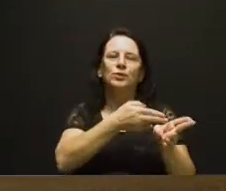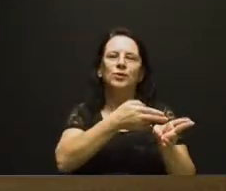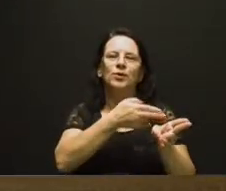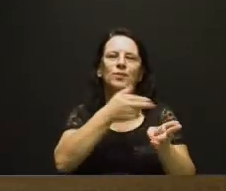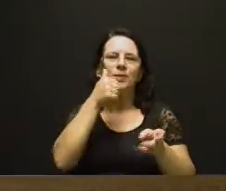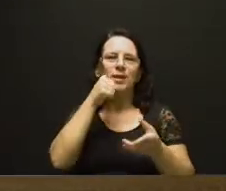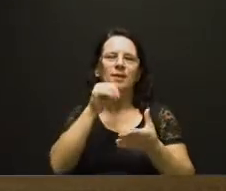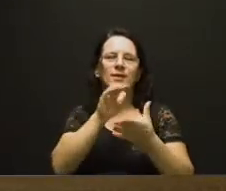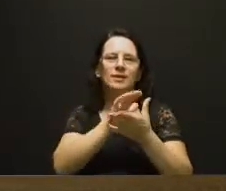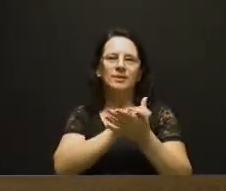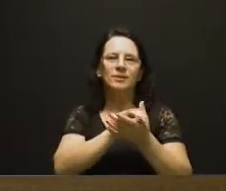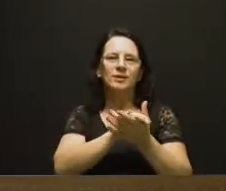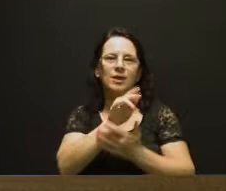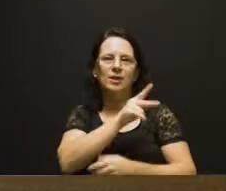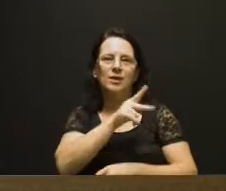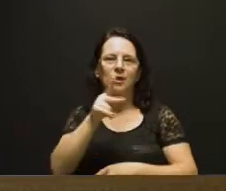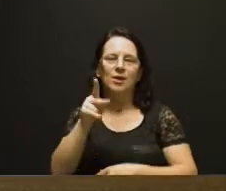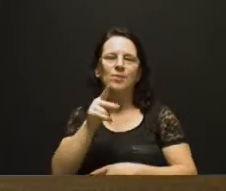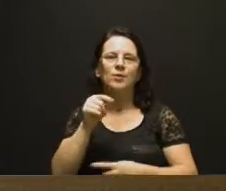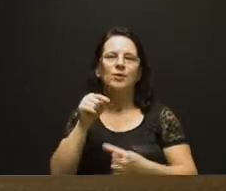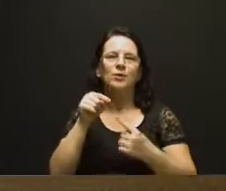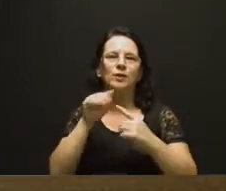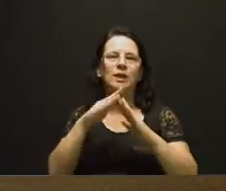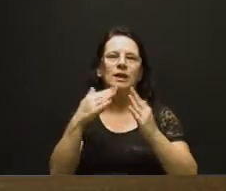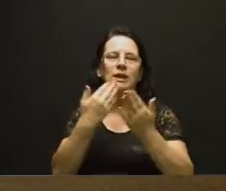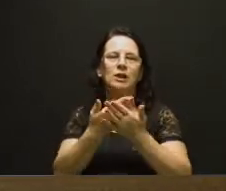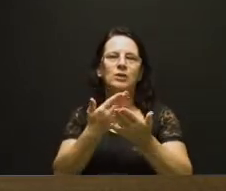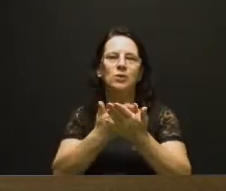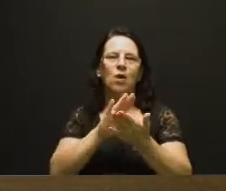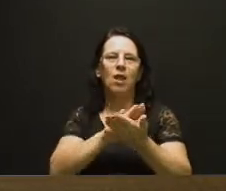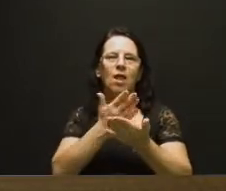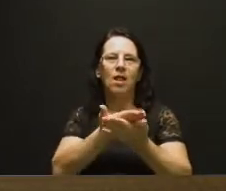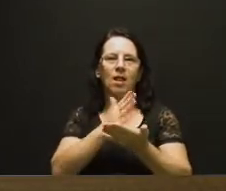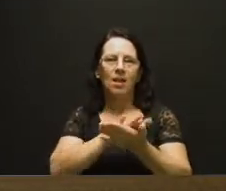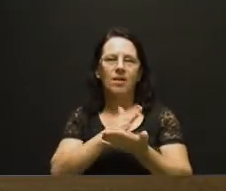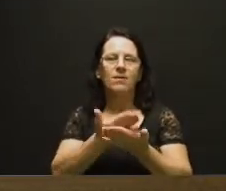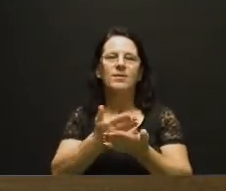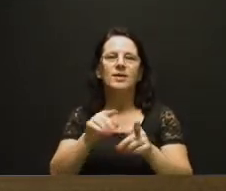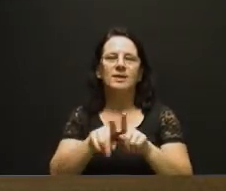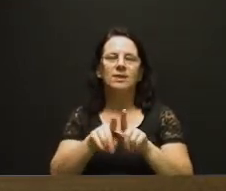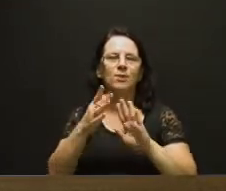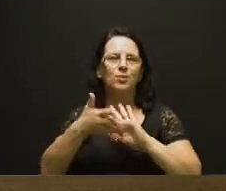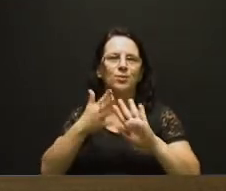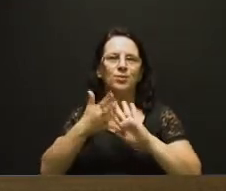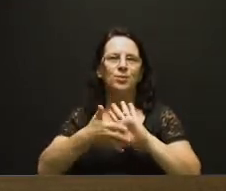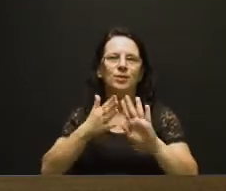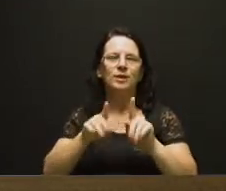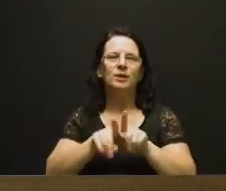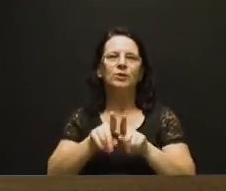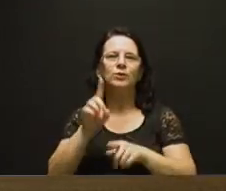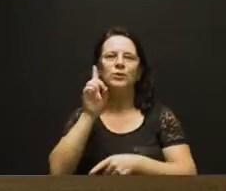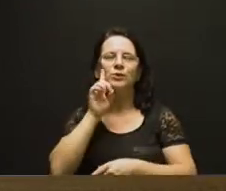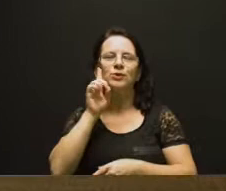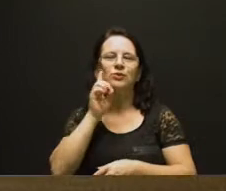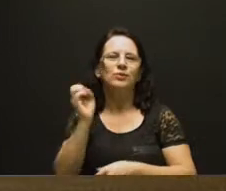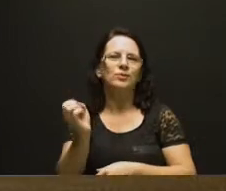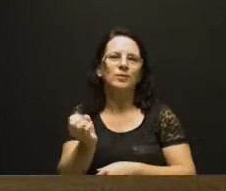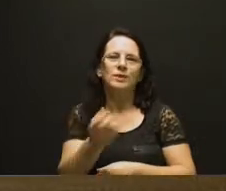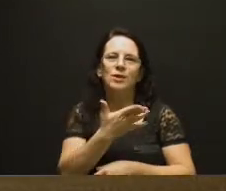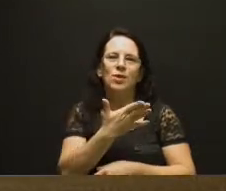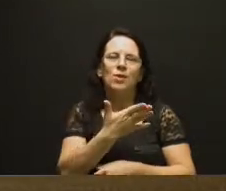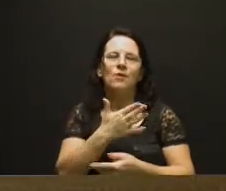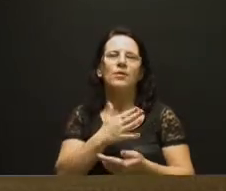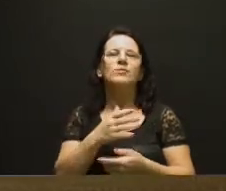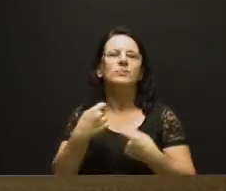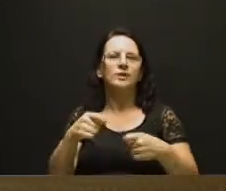que a causa dela a professora o objetivo é libras ela todos os dias ela me falou uma novidade do que